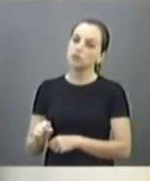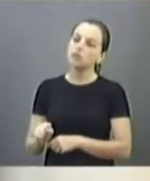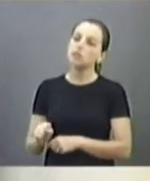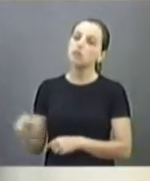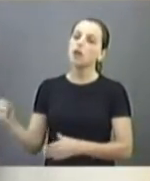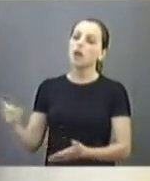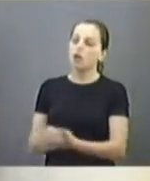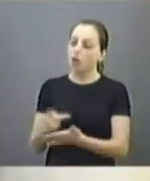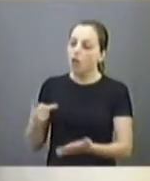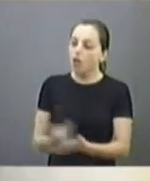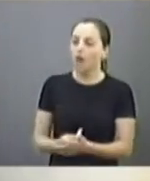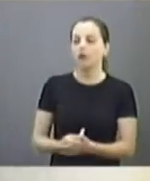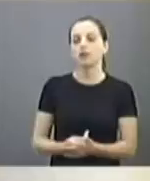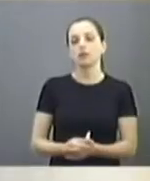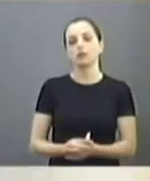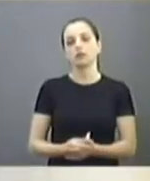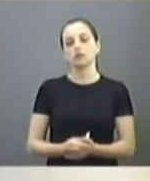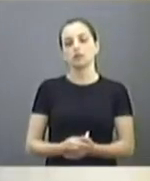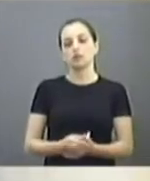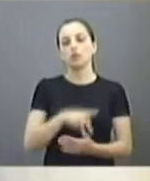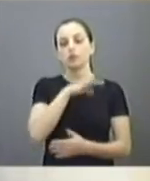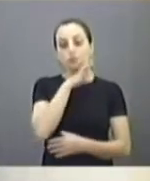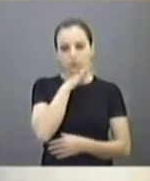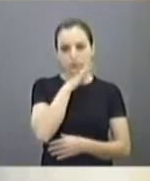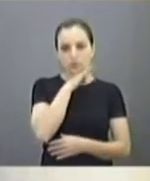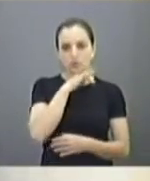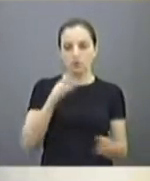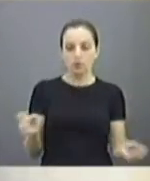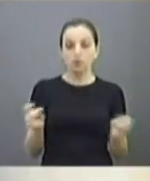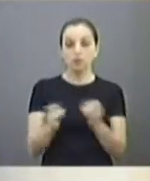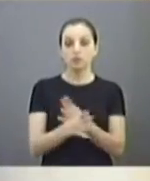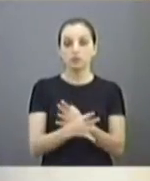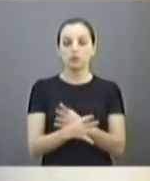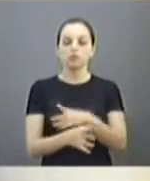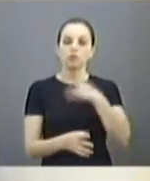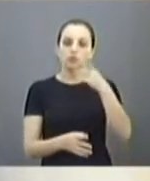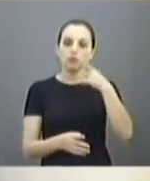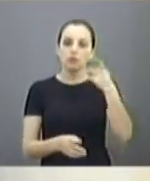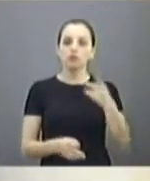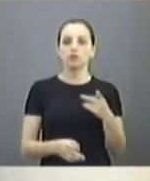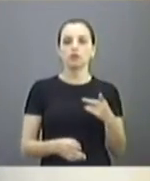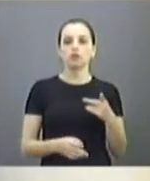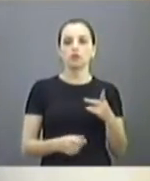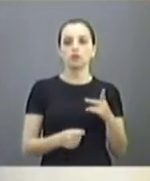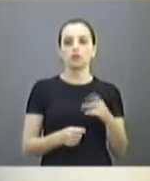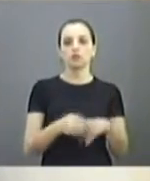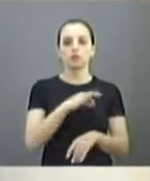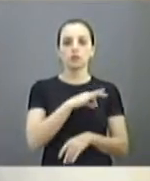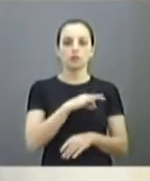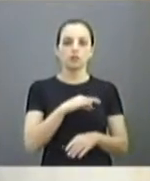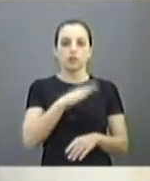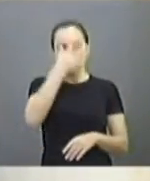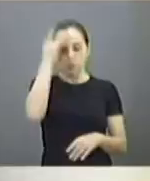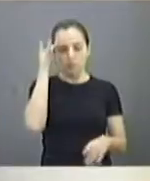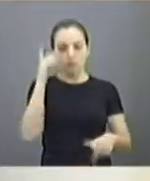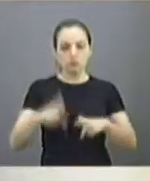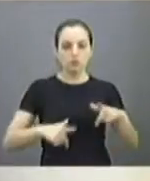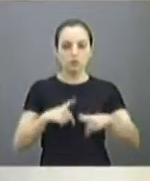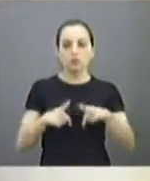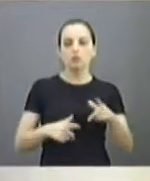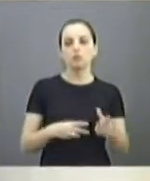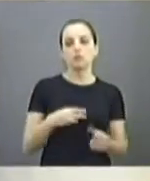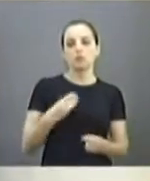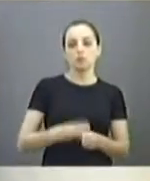Mais 1 minuto. Para finalizar, não poderia deixar de entrar nessa questão dos servidores